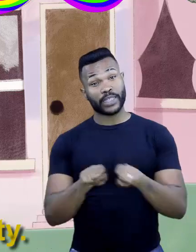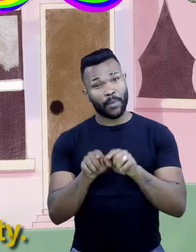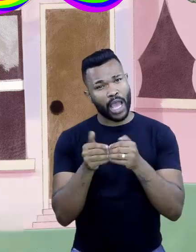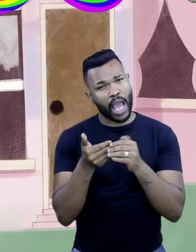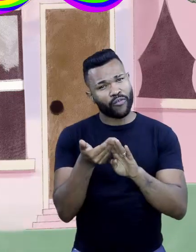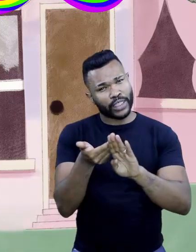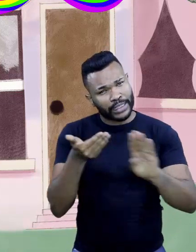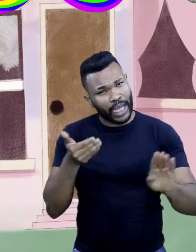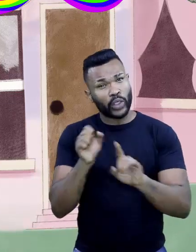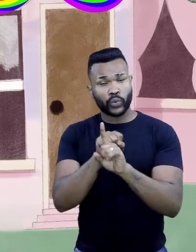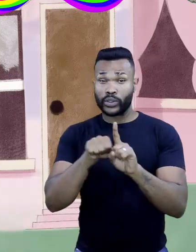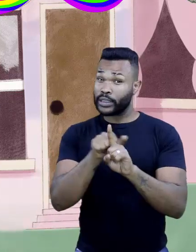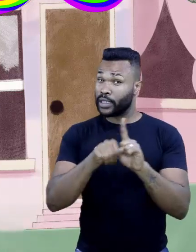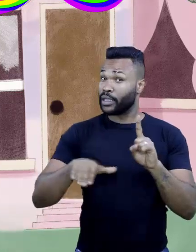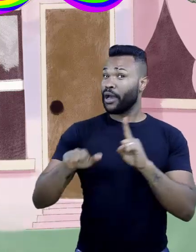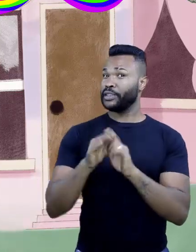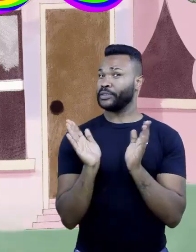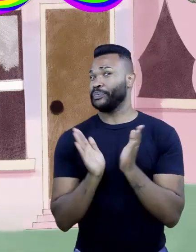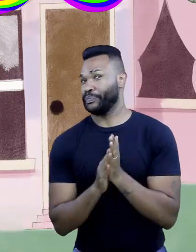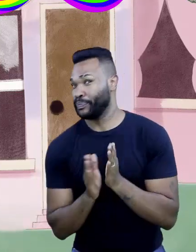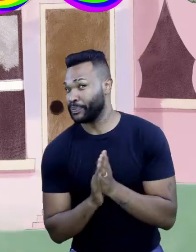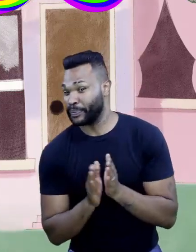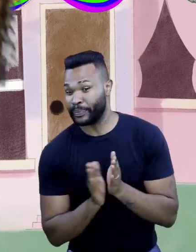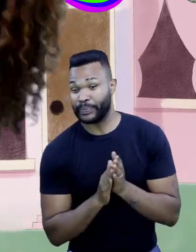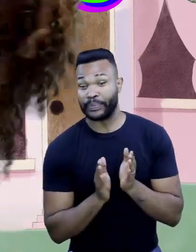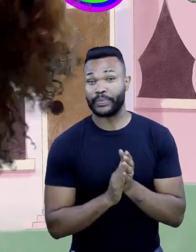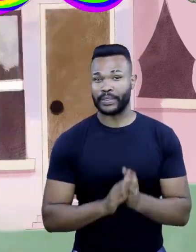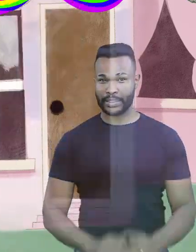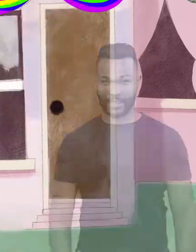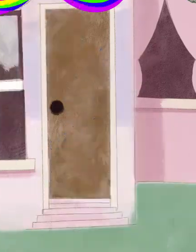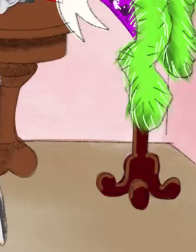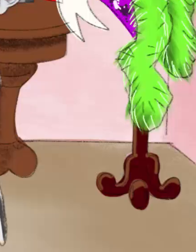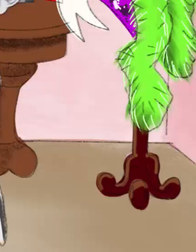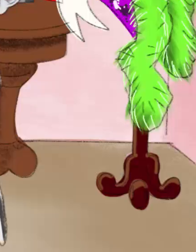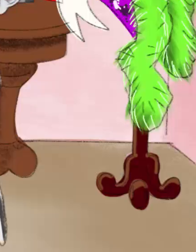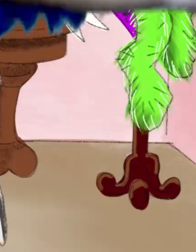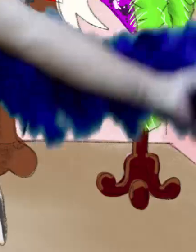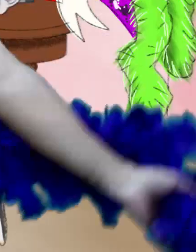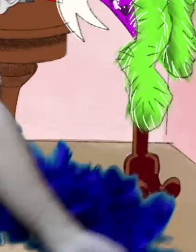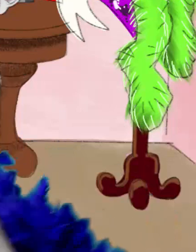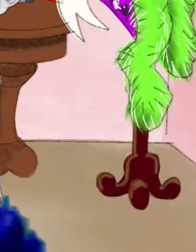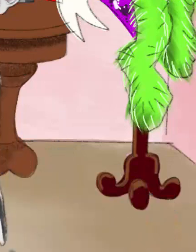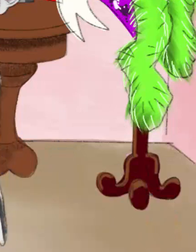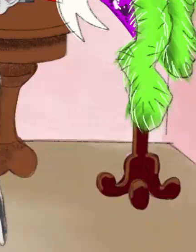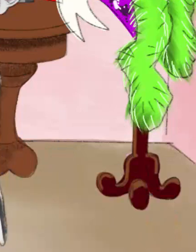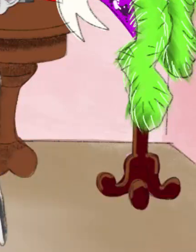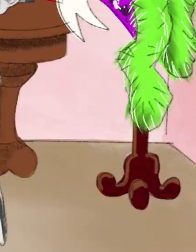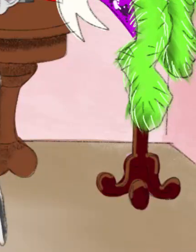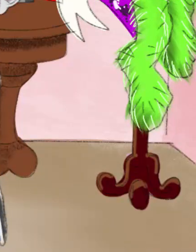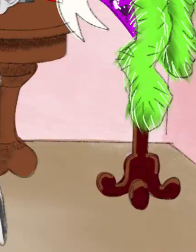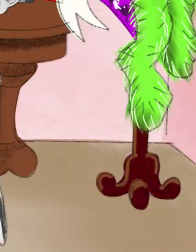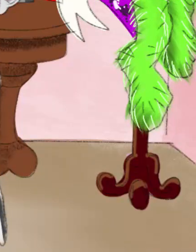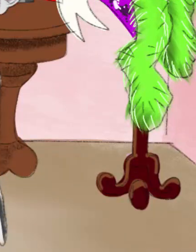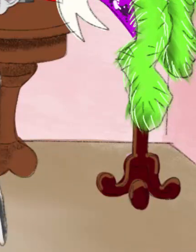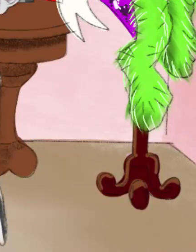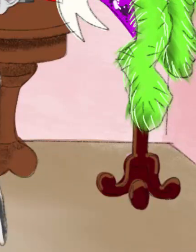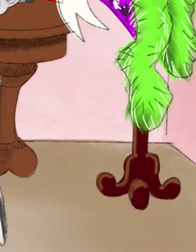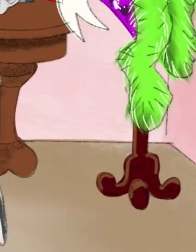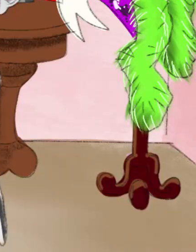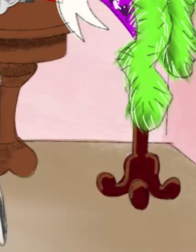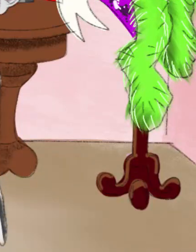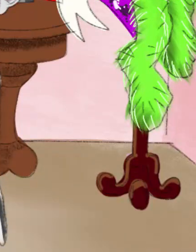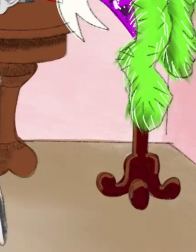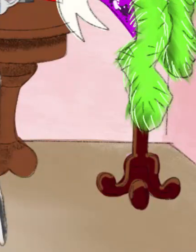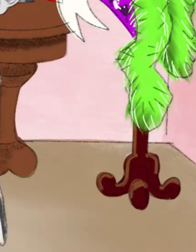LGBT. Mais longe da sociedade, meu amor. I just can't try and hide what I know